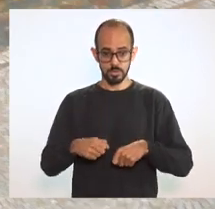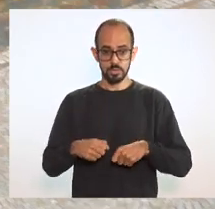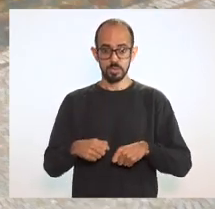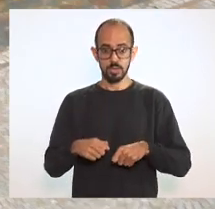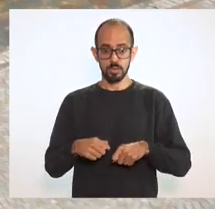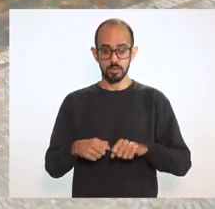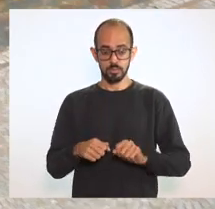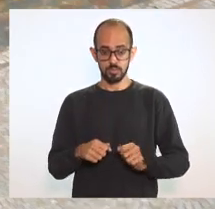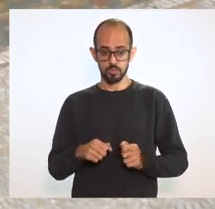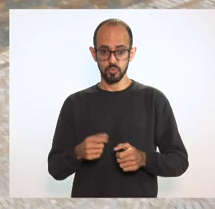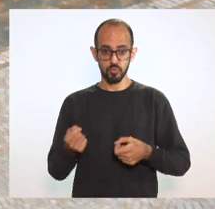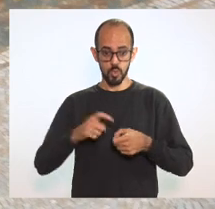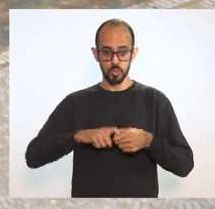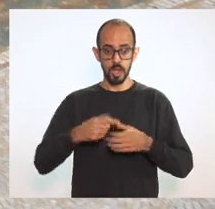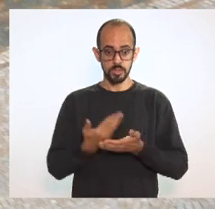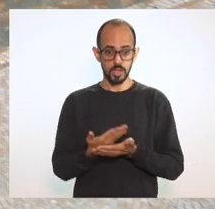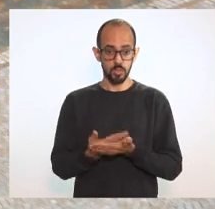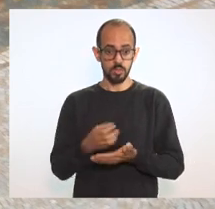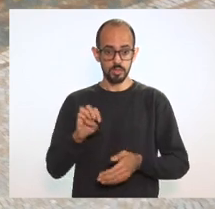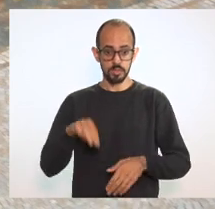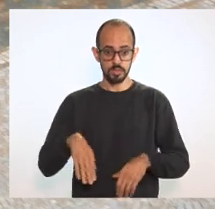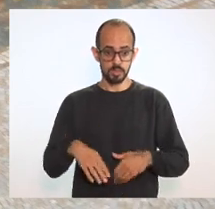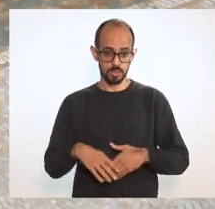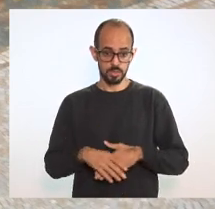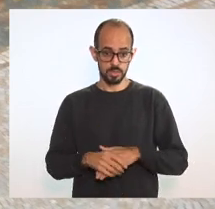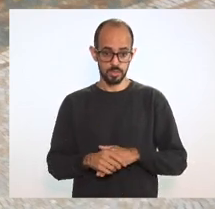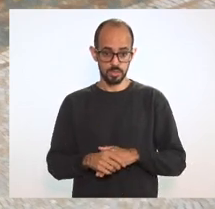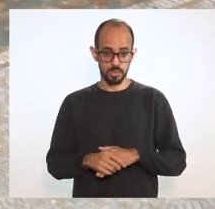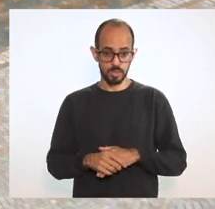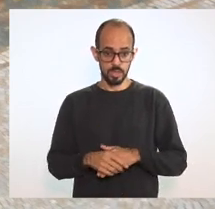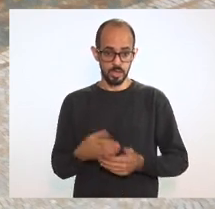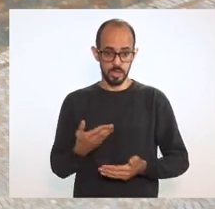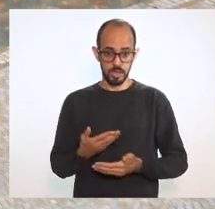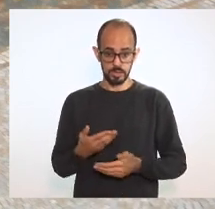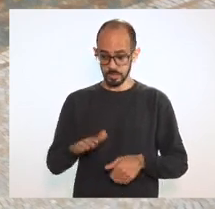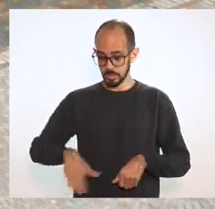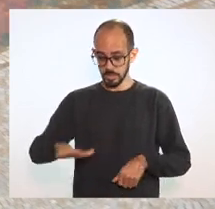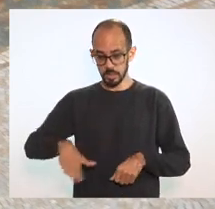Agora, essa esquerda está cheia de cientista, conhecedor,